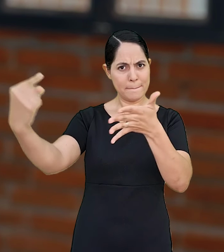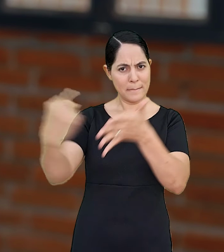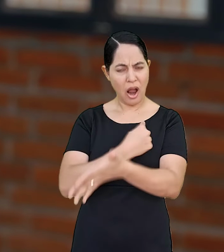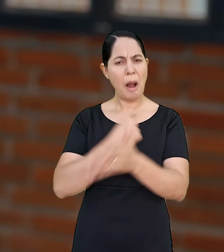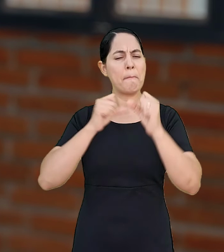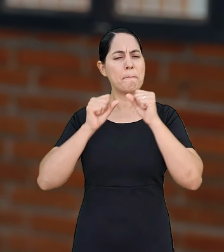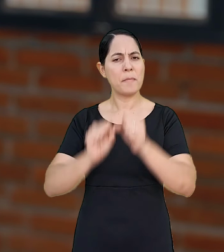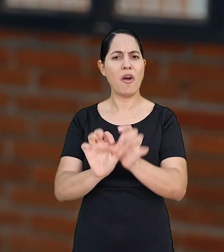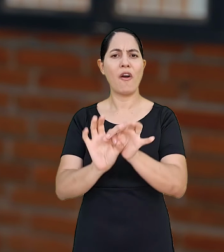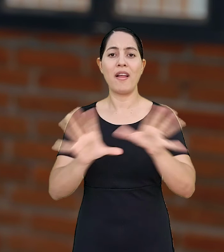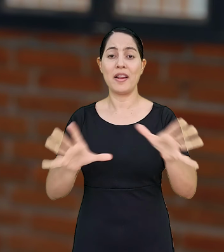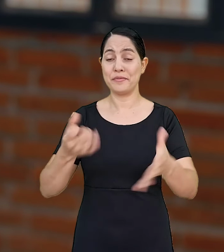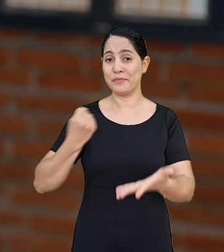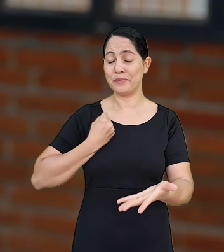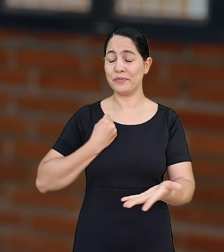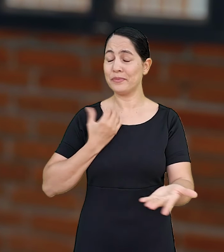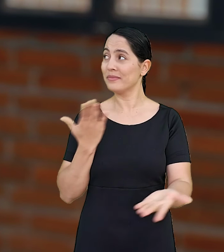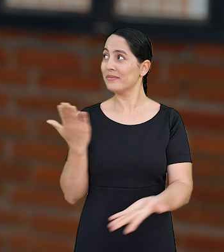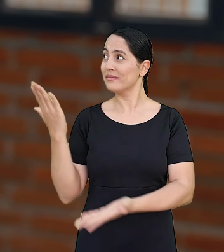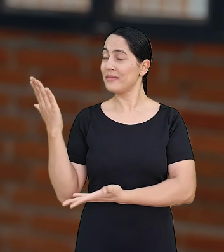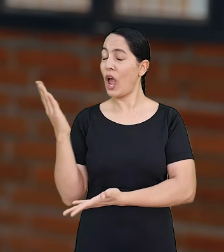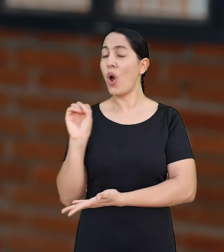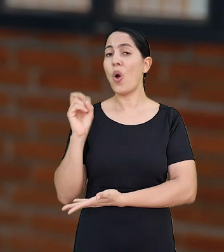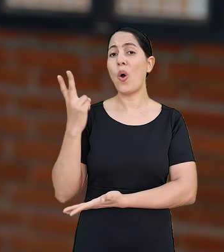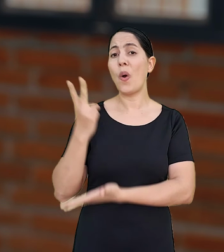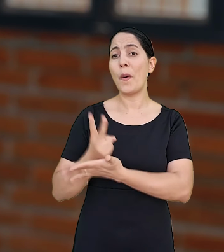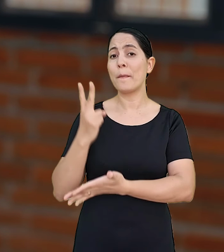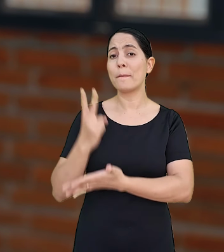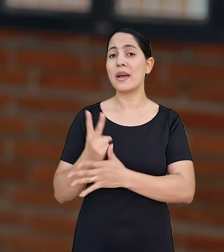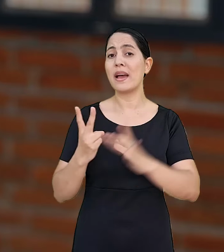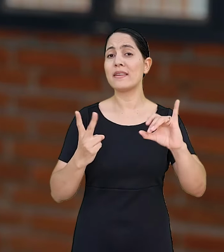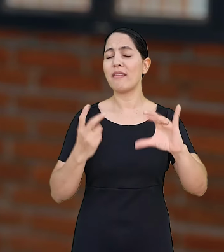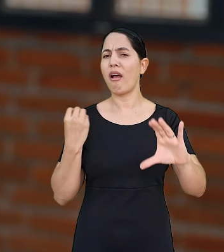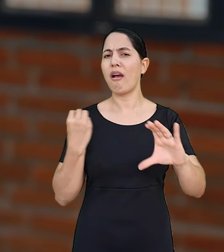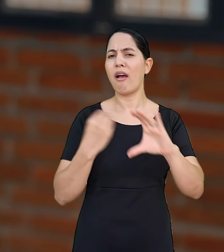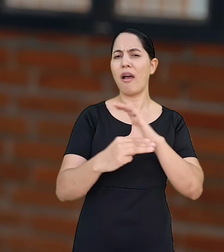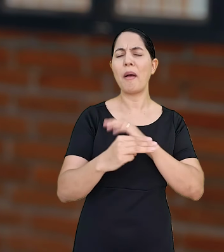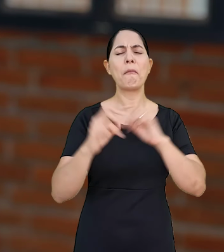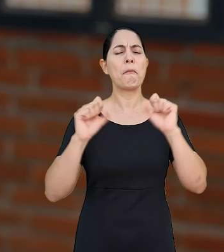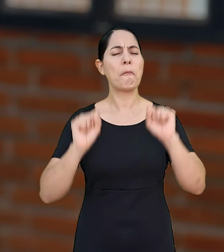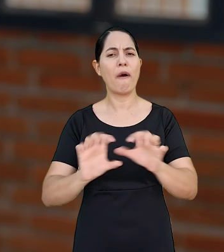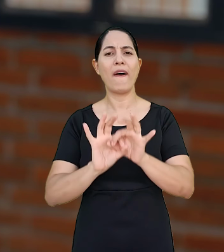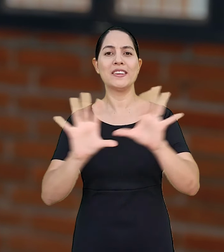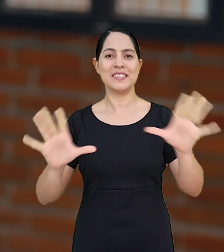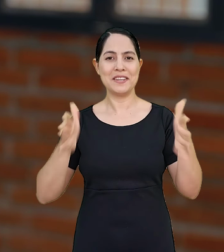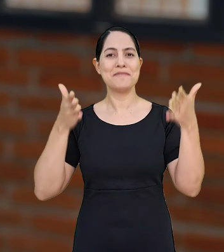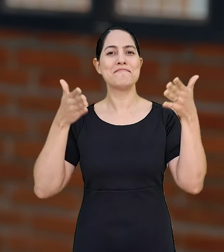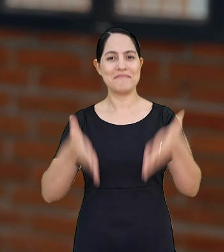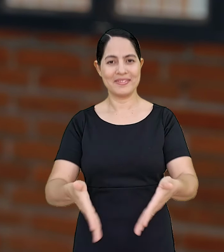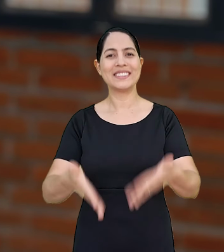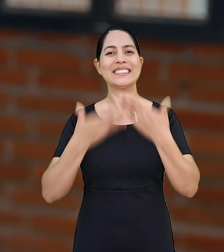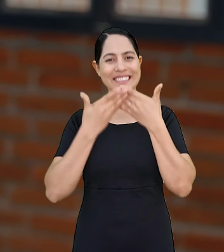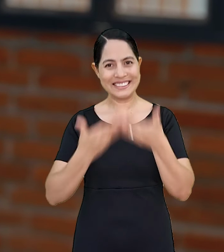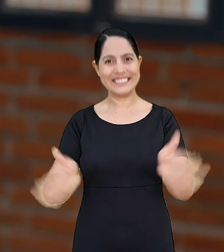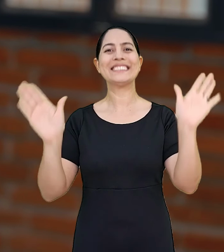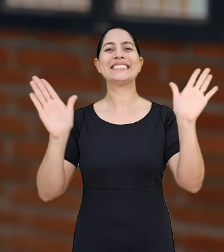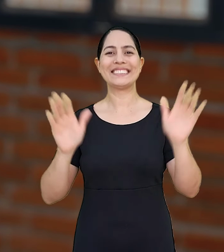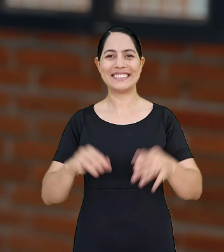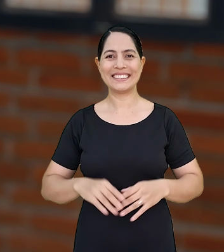a sua pergunta para o número que aparece na tela ou deixar na caixinha do Instagram. Participe! Aqui as portas estão